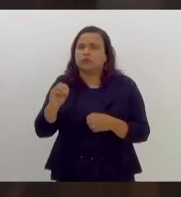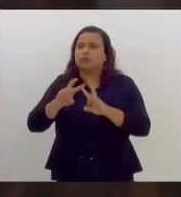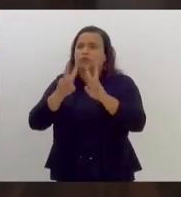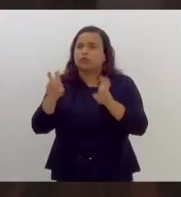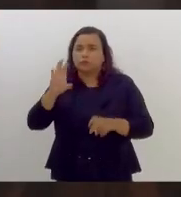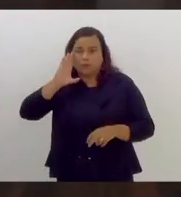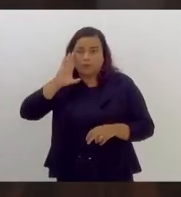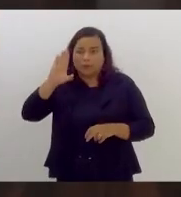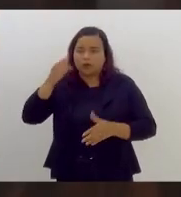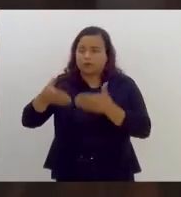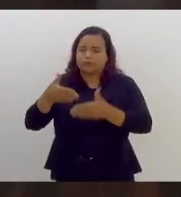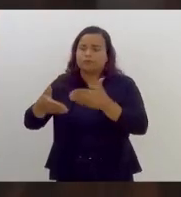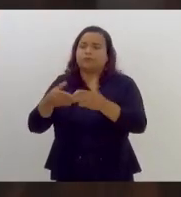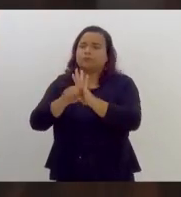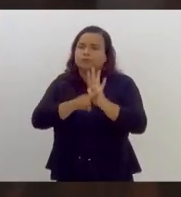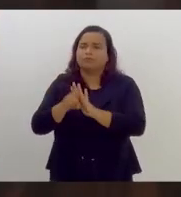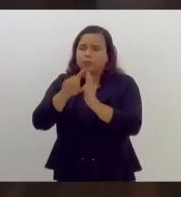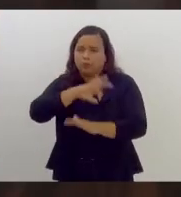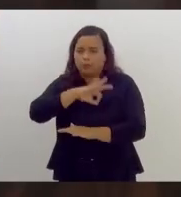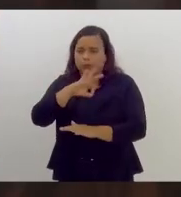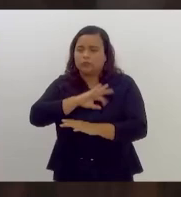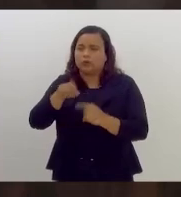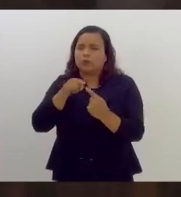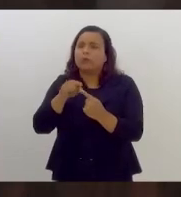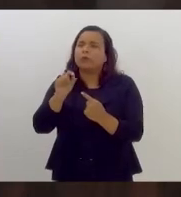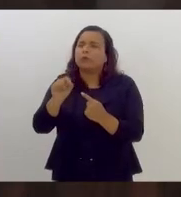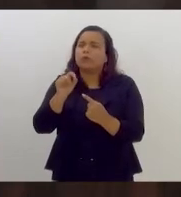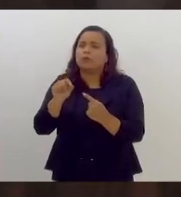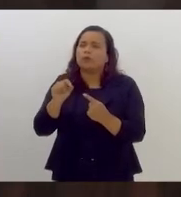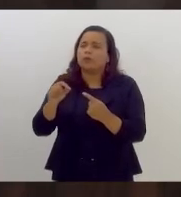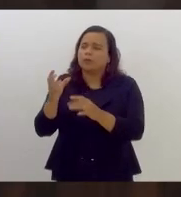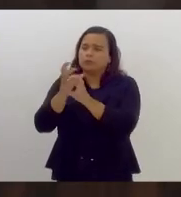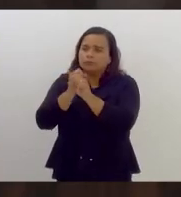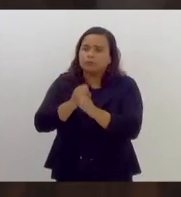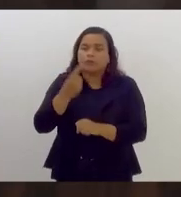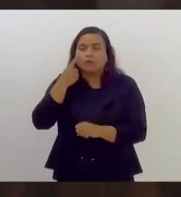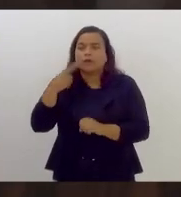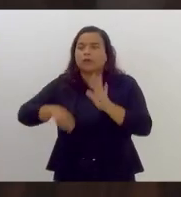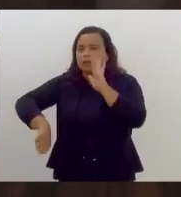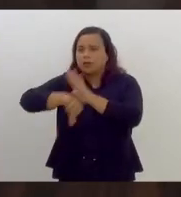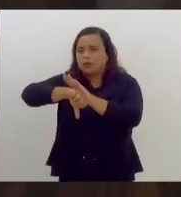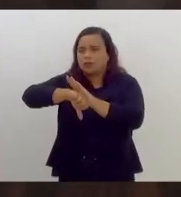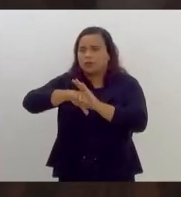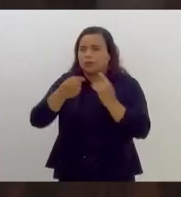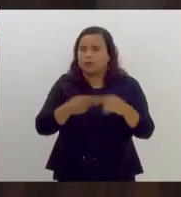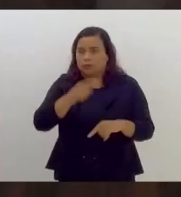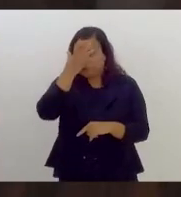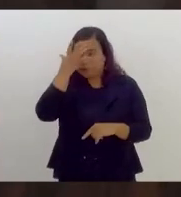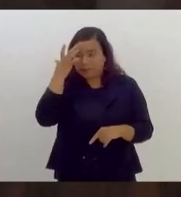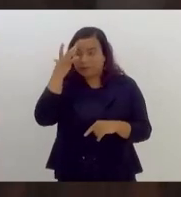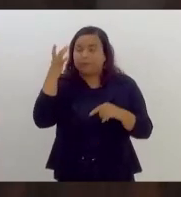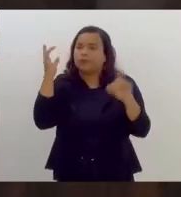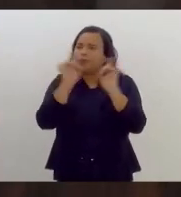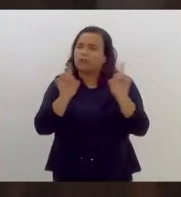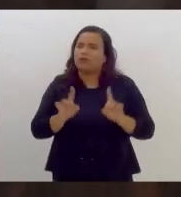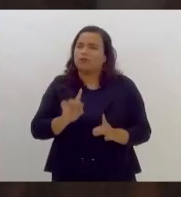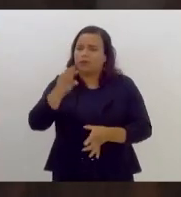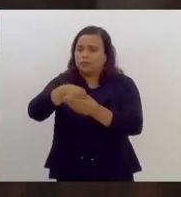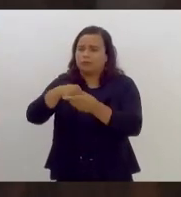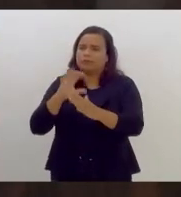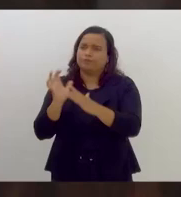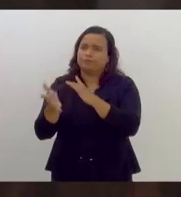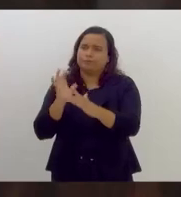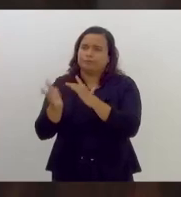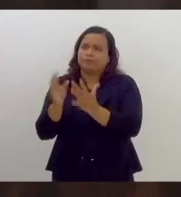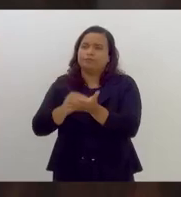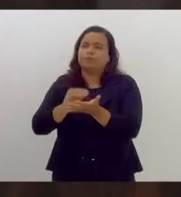na tramitação de investigação policial que vise apuração de crime praticado contra pessoa com deficiência nas redes sociais, pendendo de